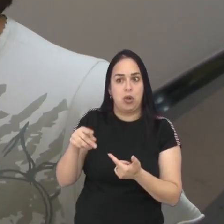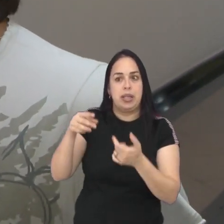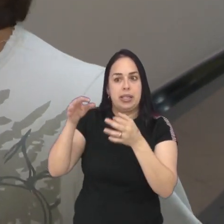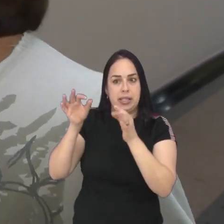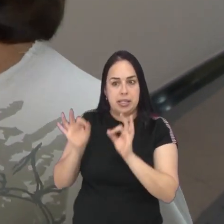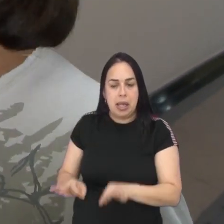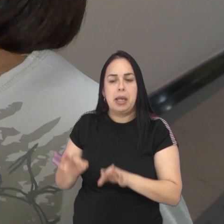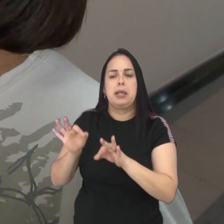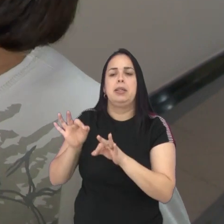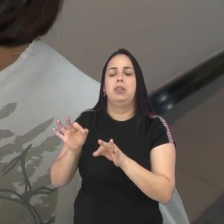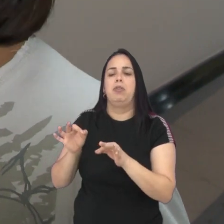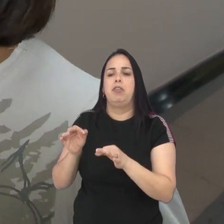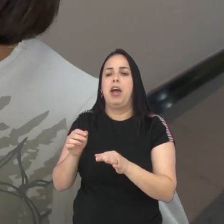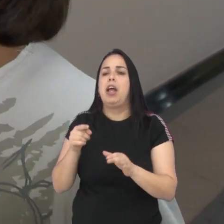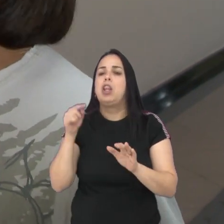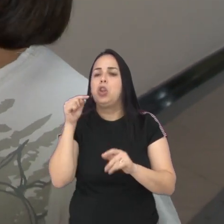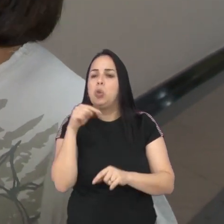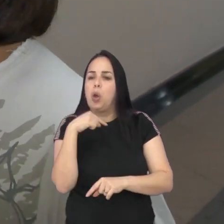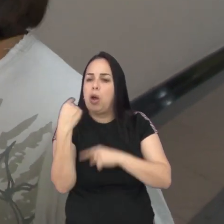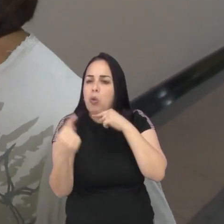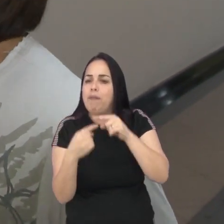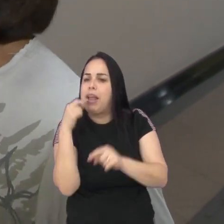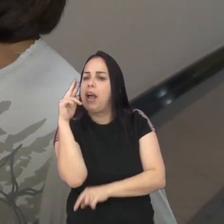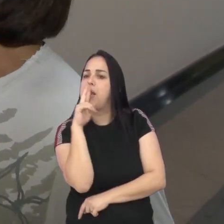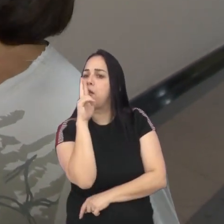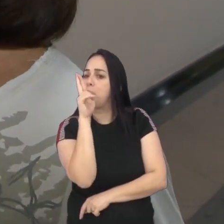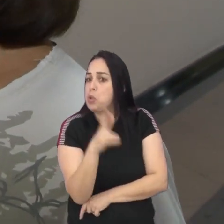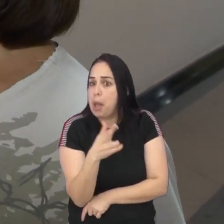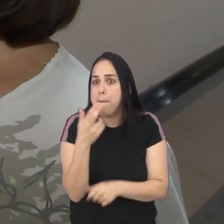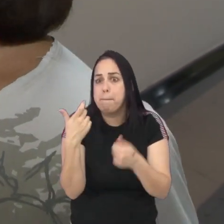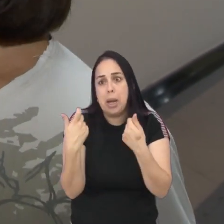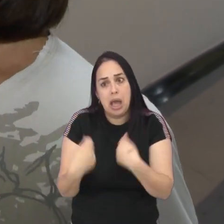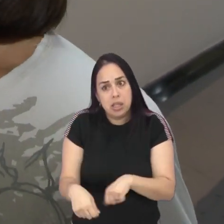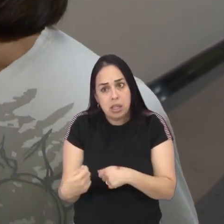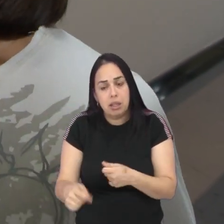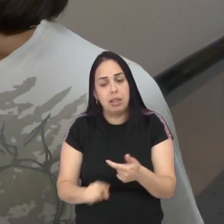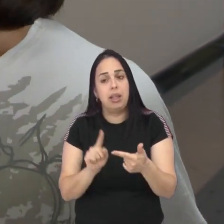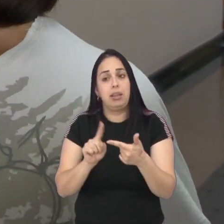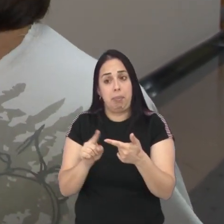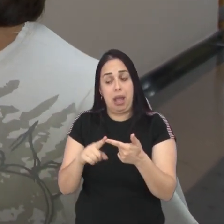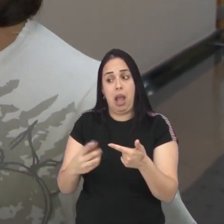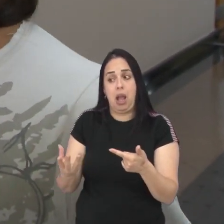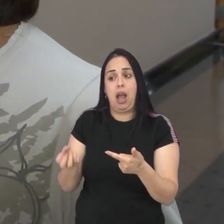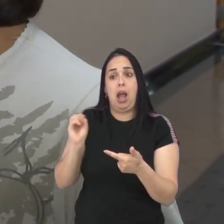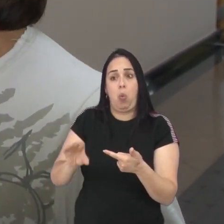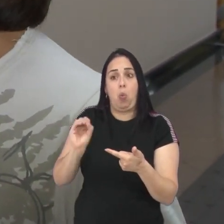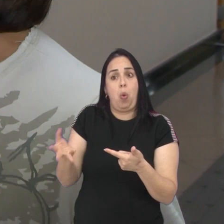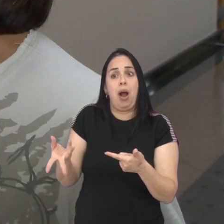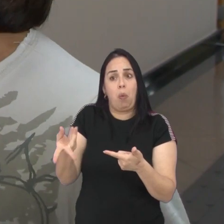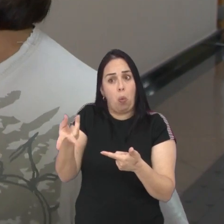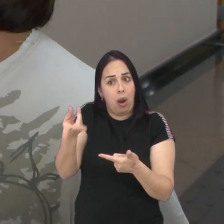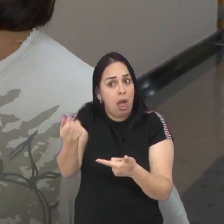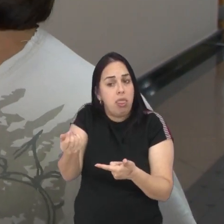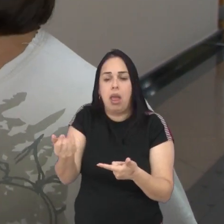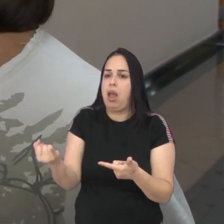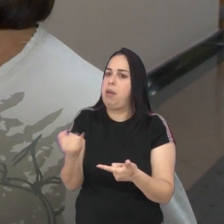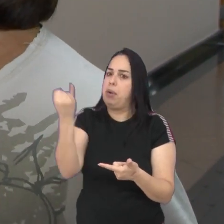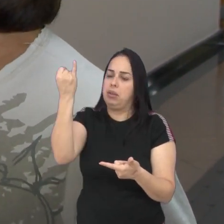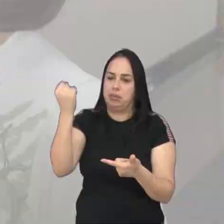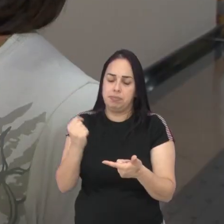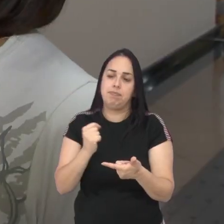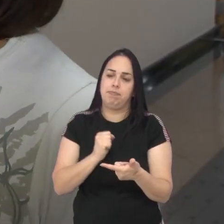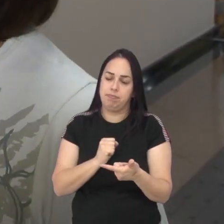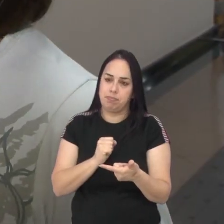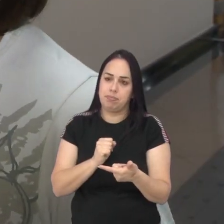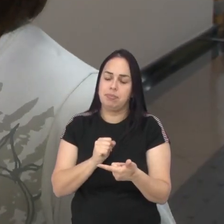esteja sempre presente, para tirar dúvida, né? E primeiro, para garantir a qualidade do ensino, isso é